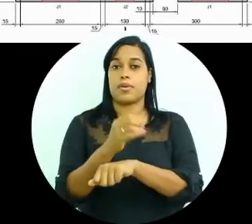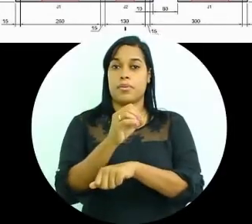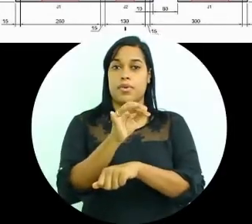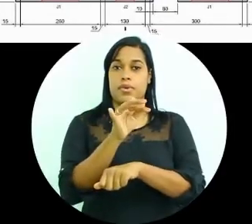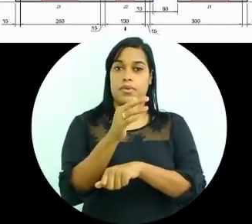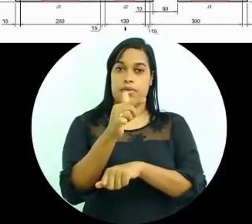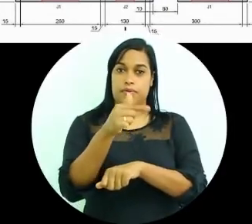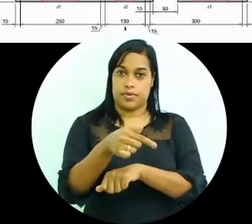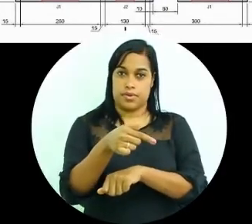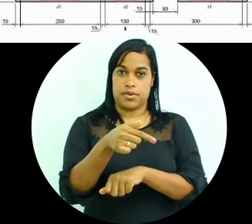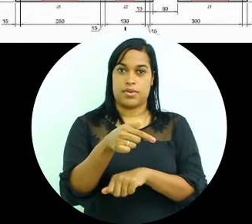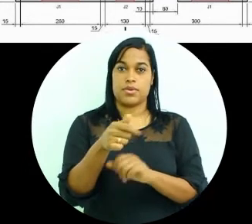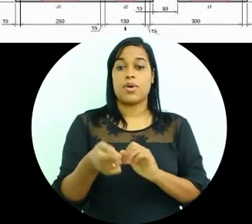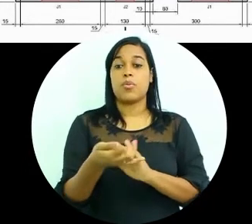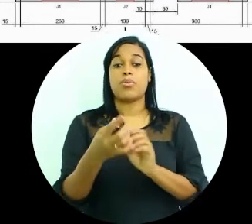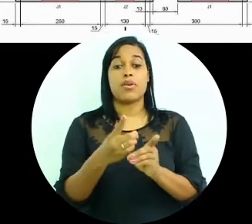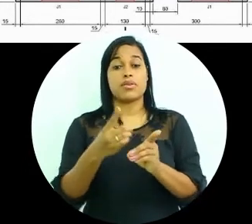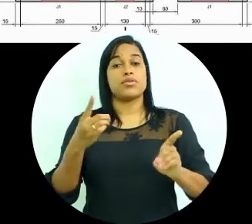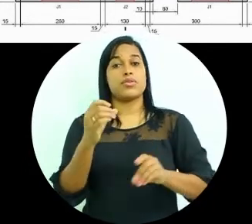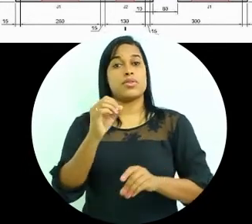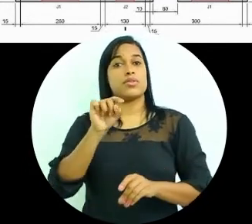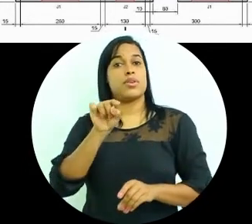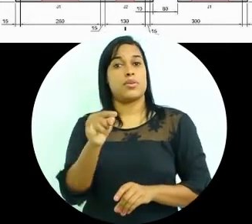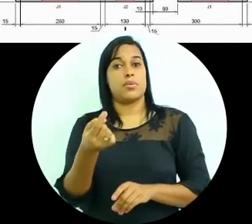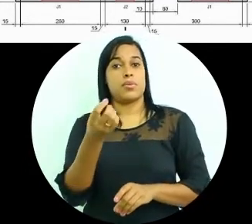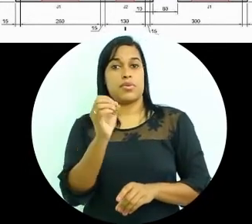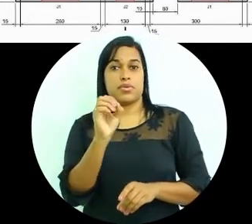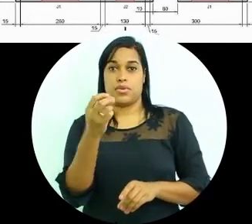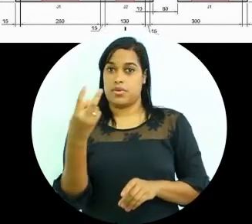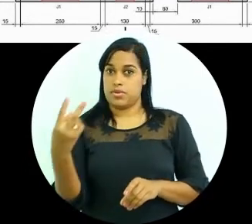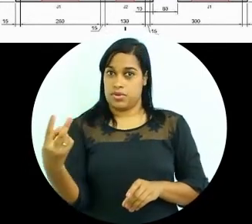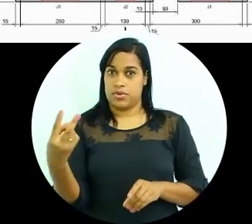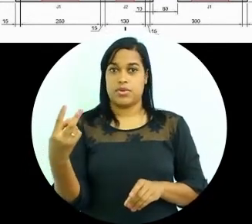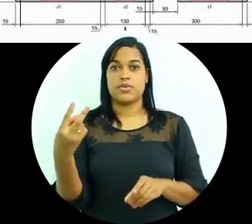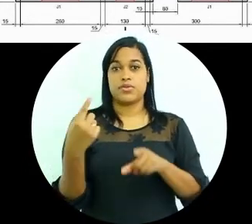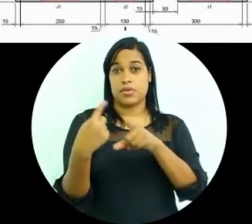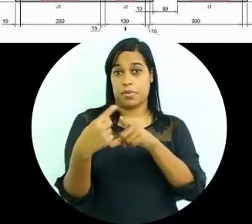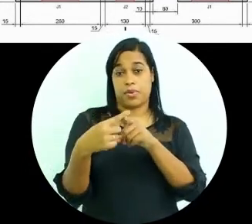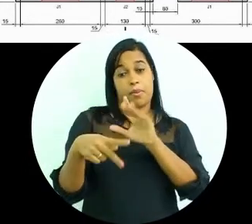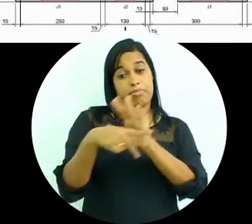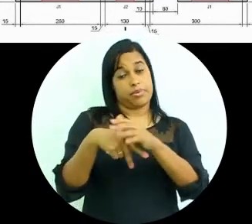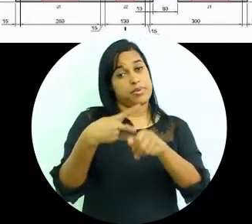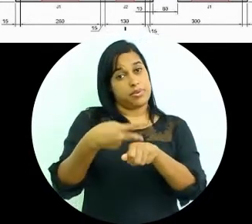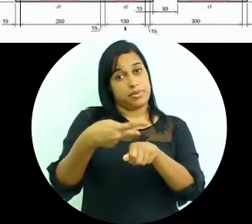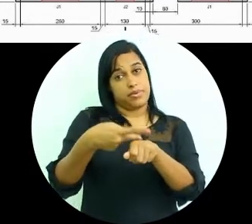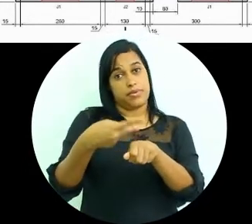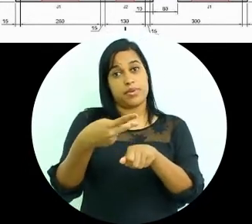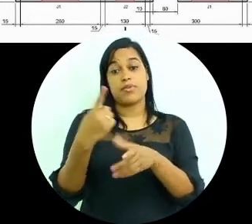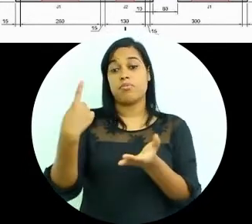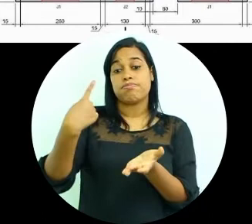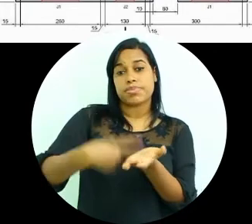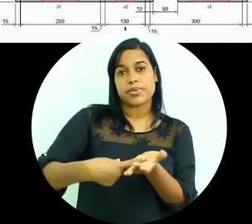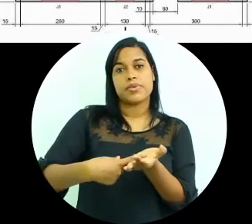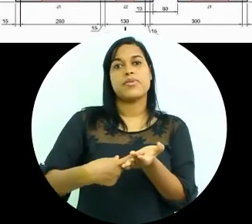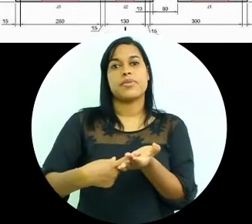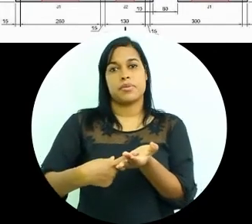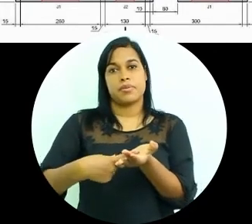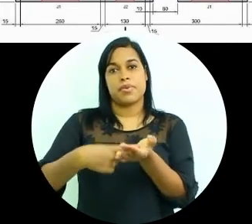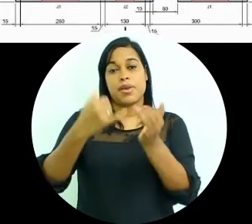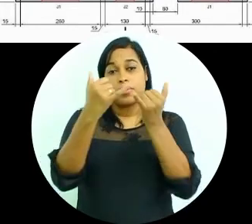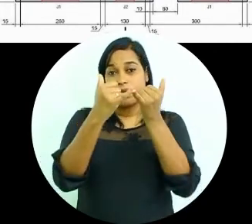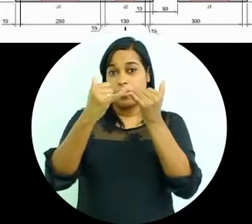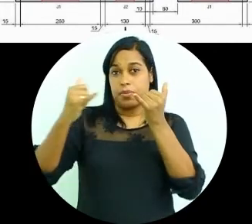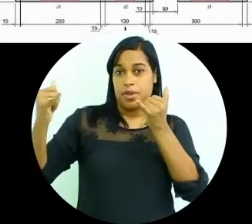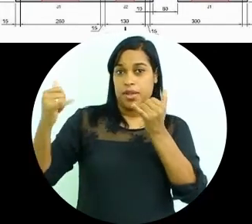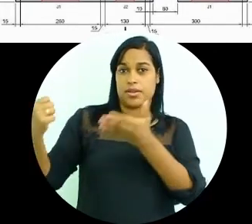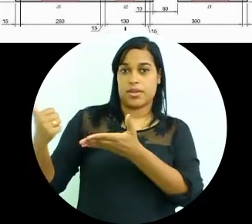Com a ferramenta Offset, com a distância de 0,02, porque é a espessura do vidro, eu vou confirmar,